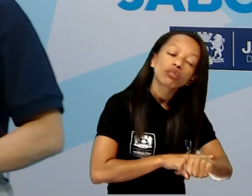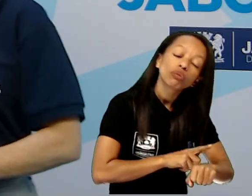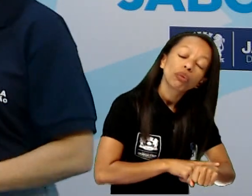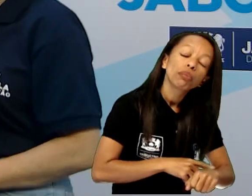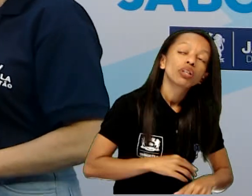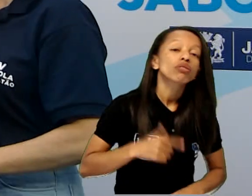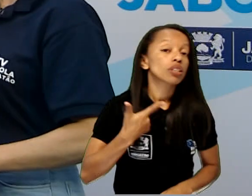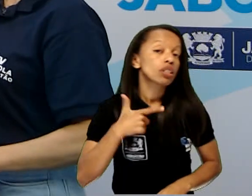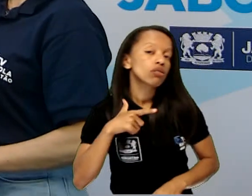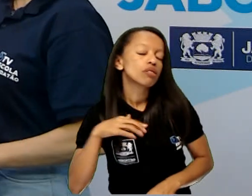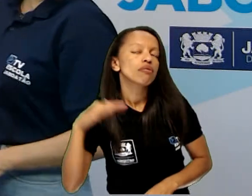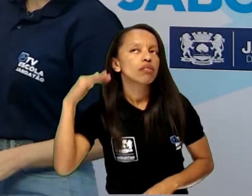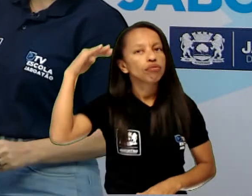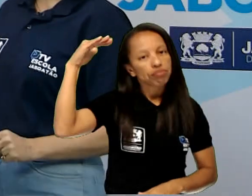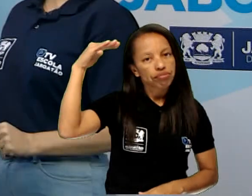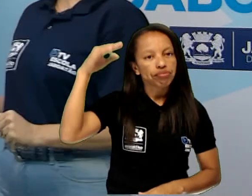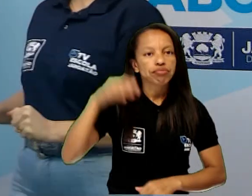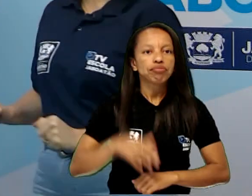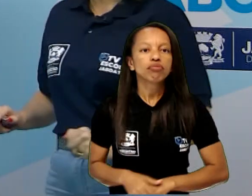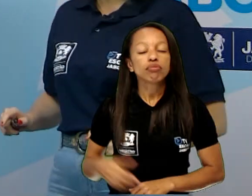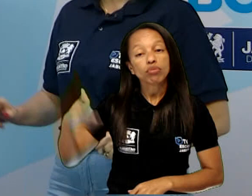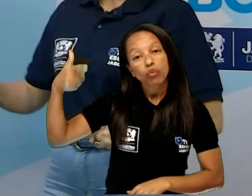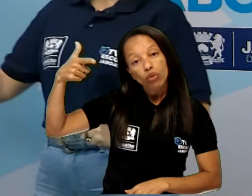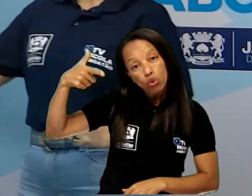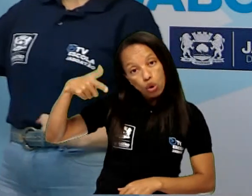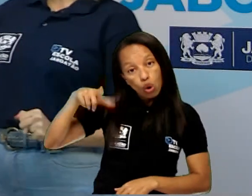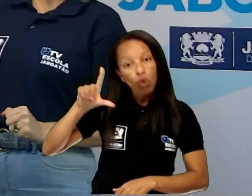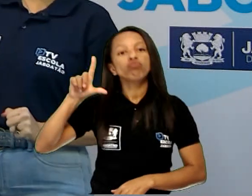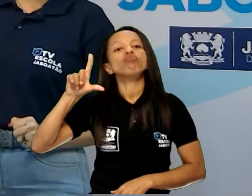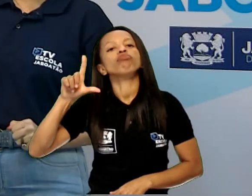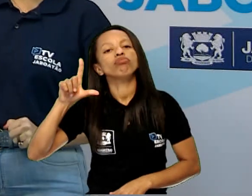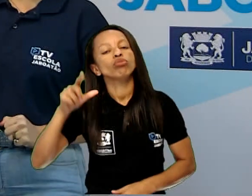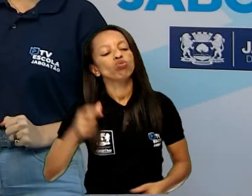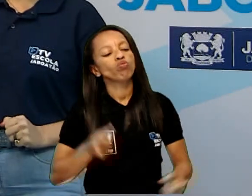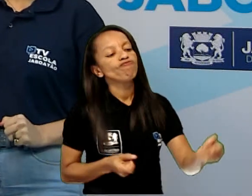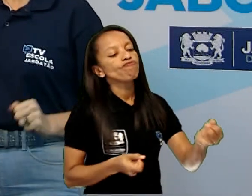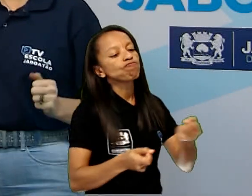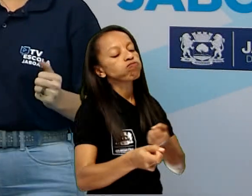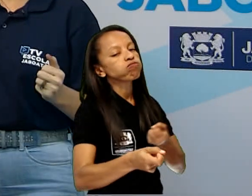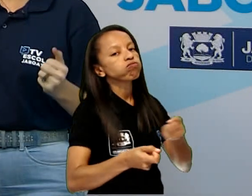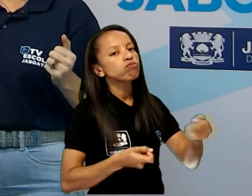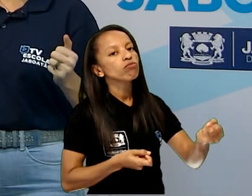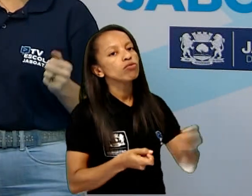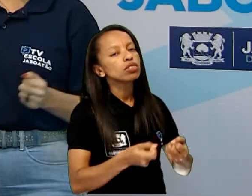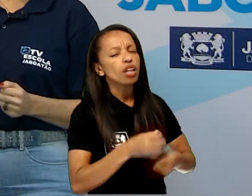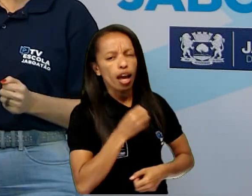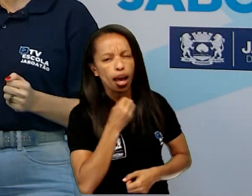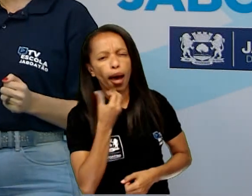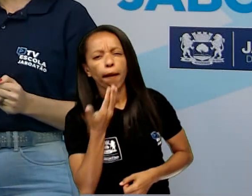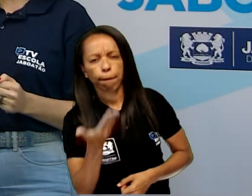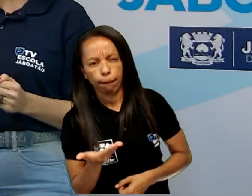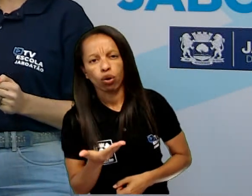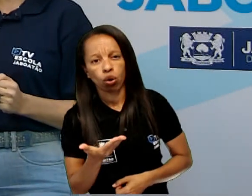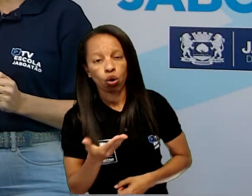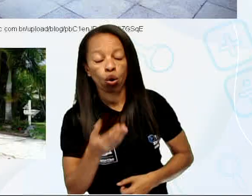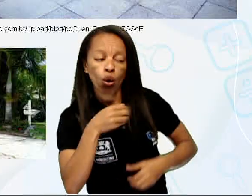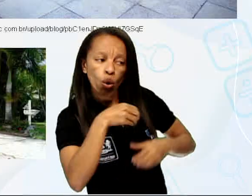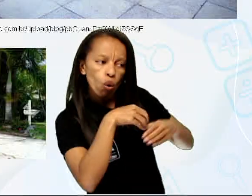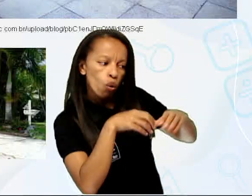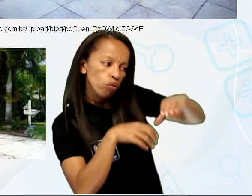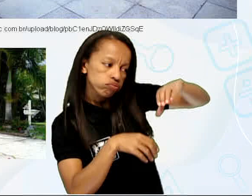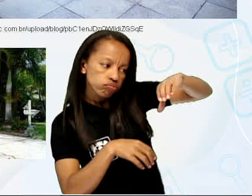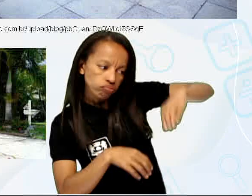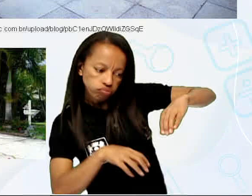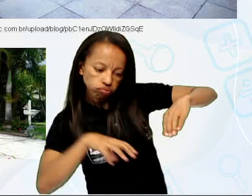perto. Outra situação é carro. Carro é bom estar sempre guardado na